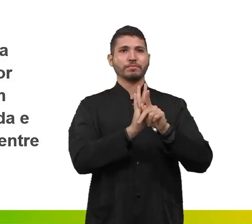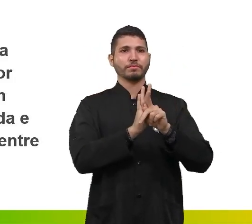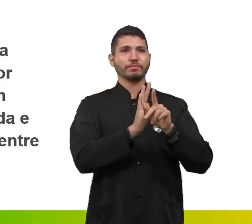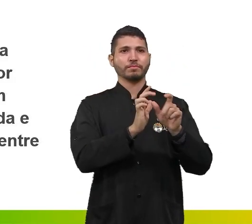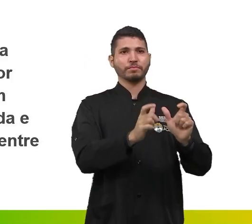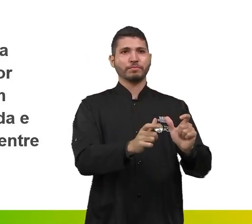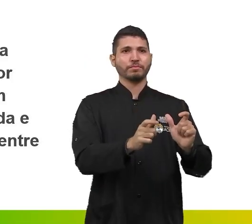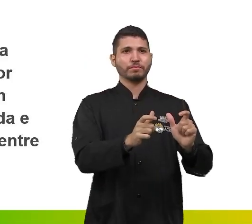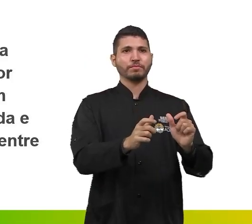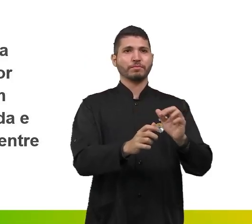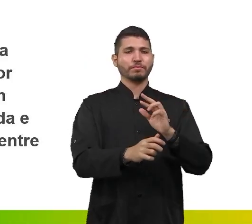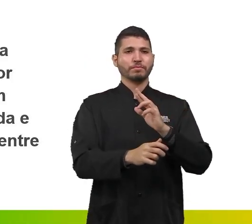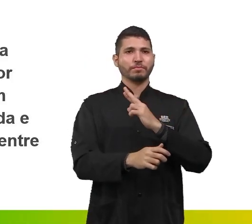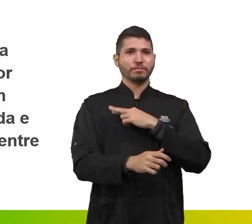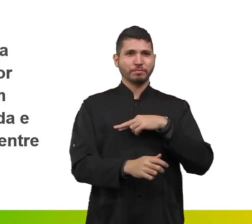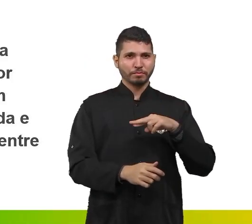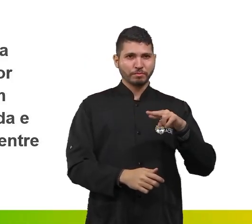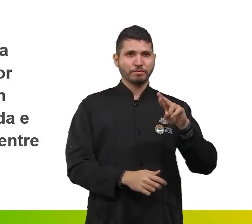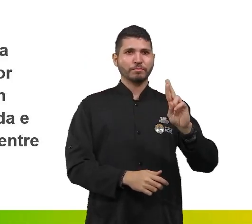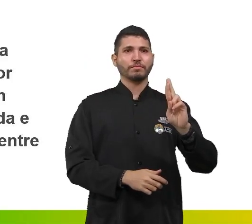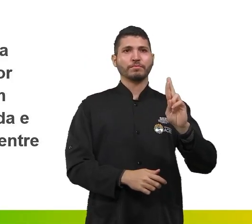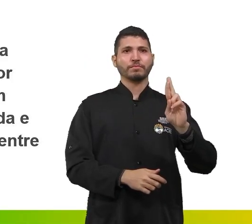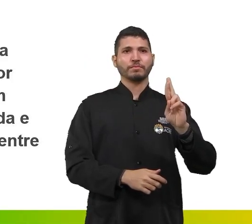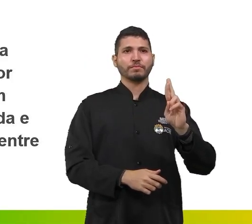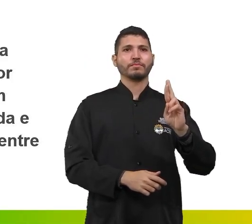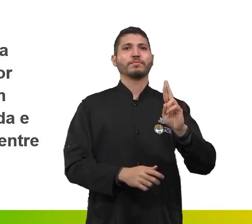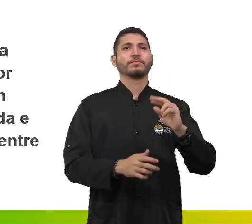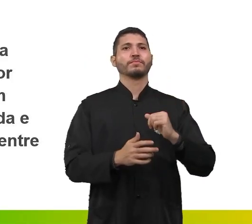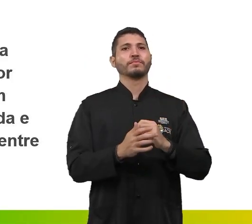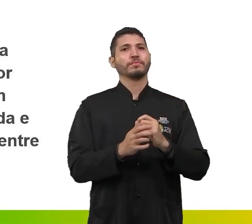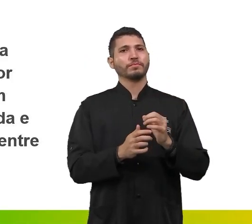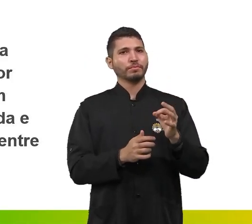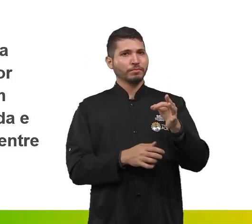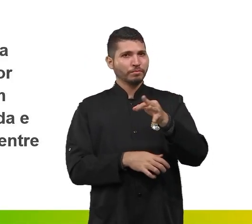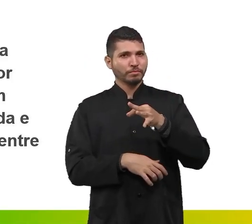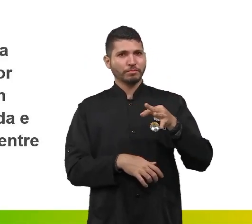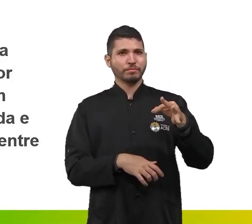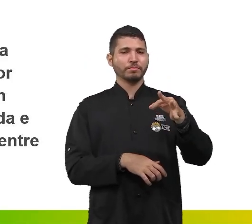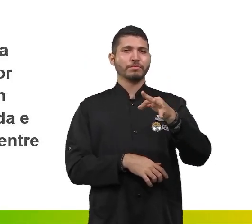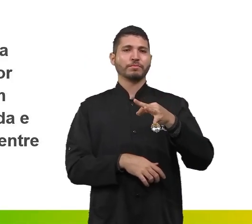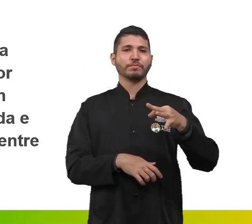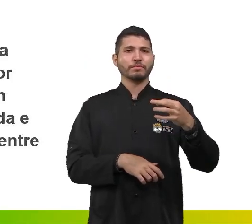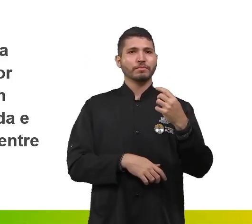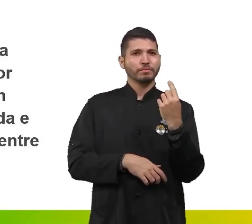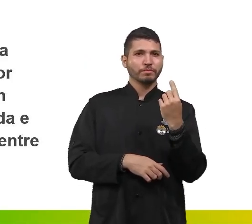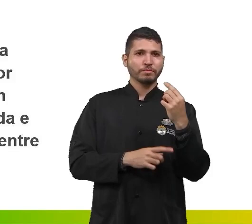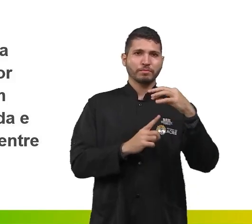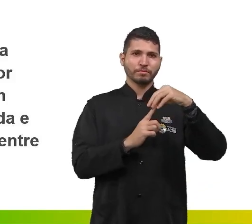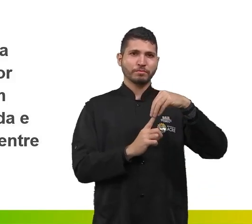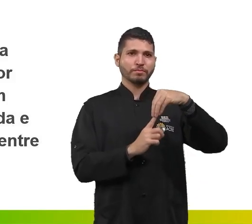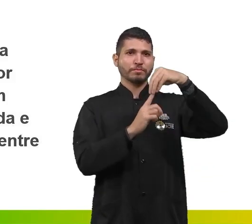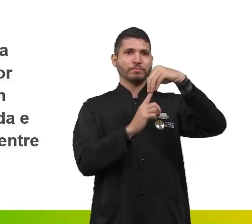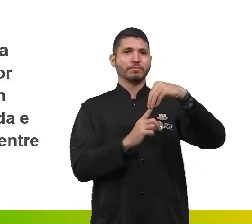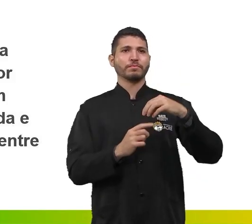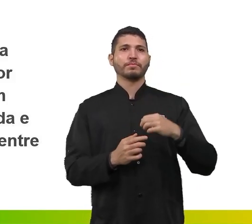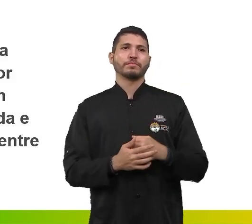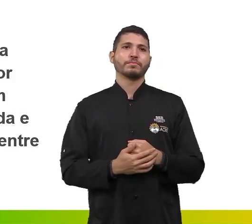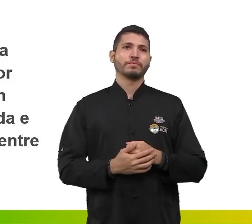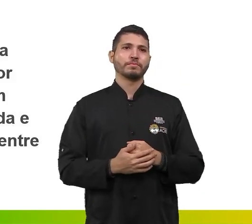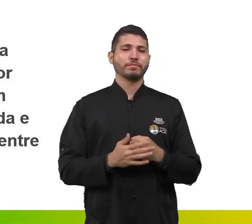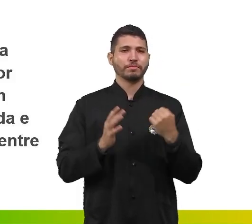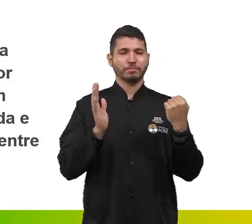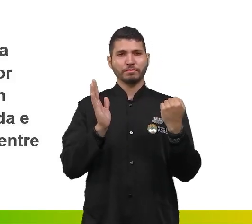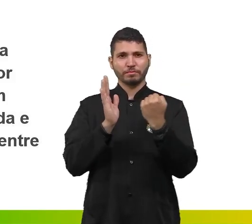única e símbolos nacionais. Isso forma o tecido que une os cidadãos sobre